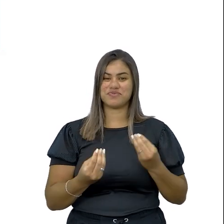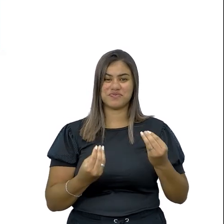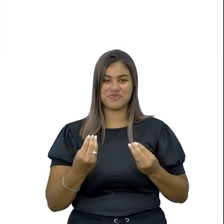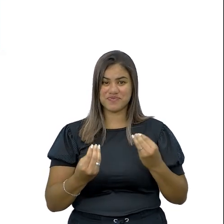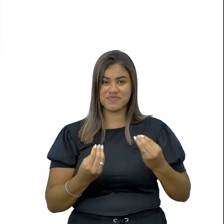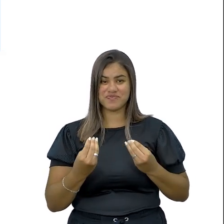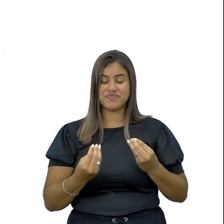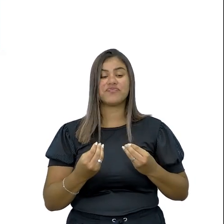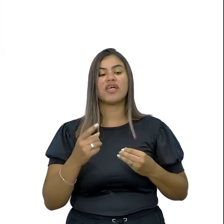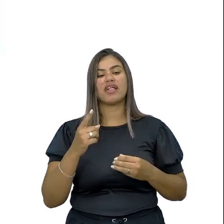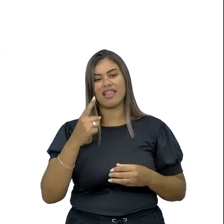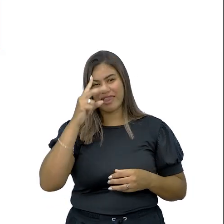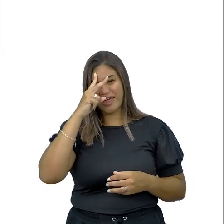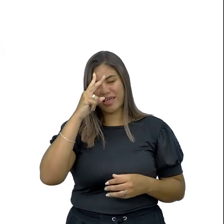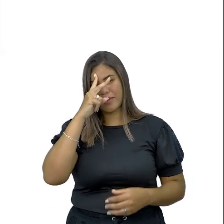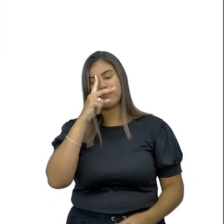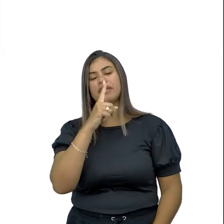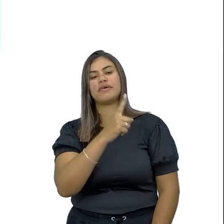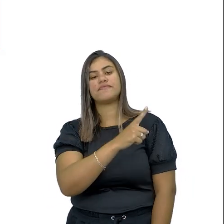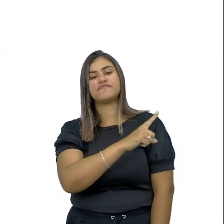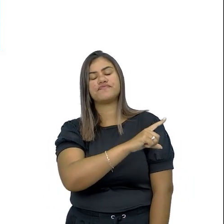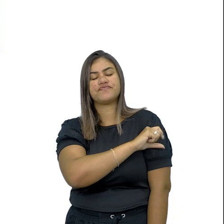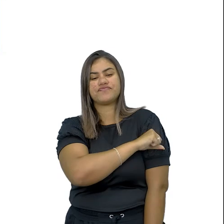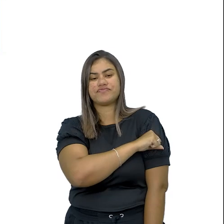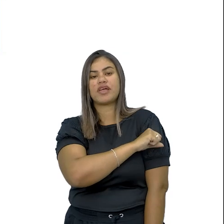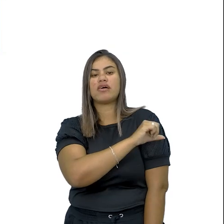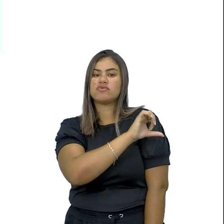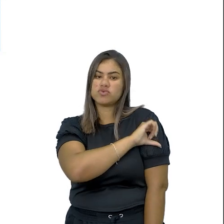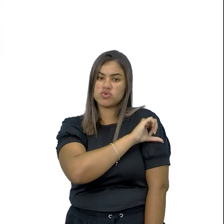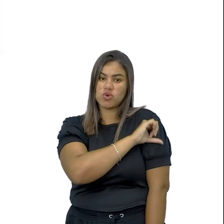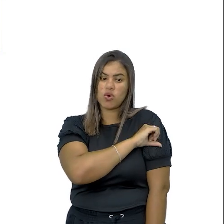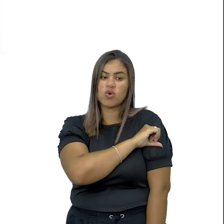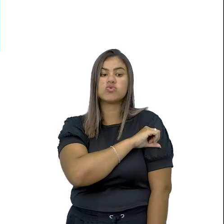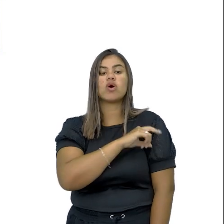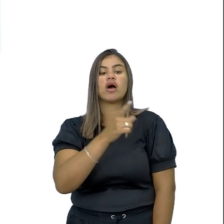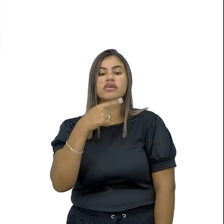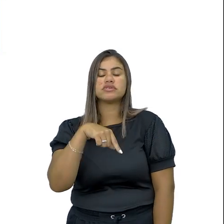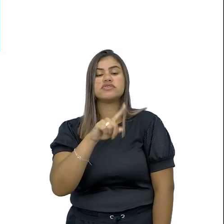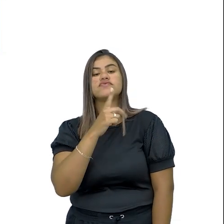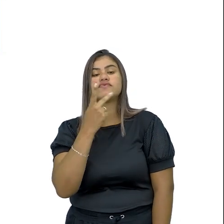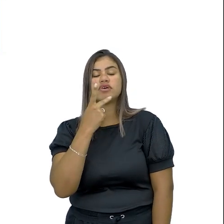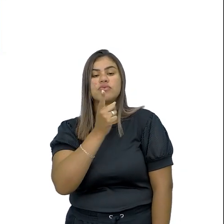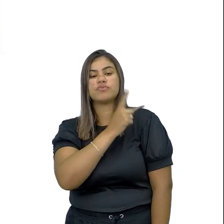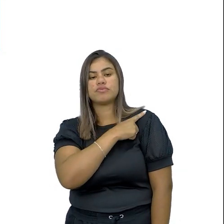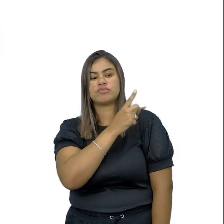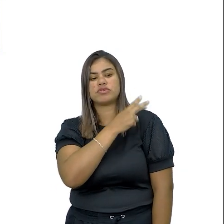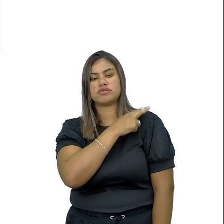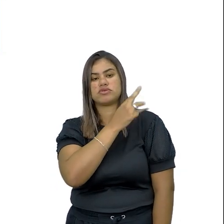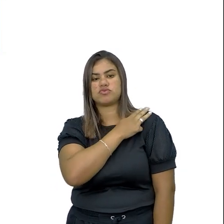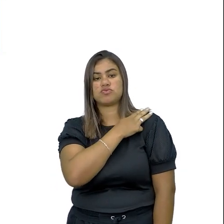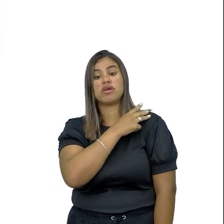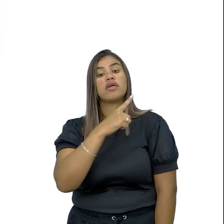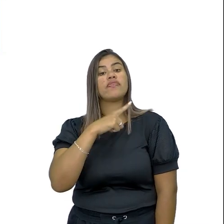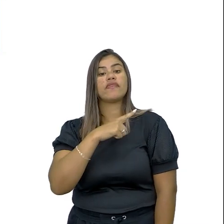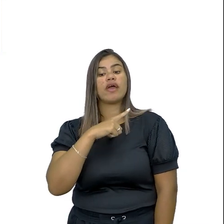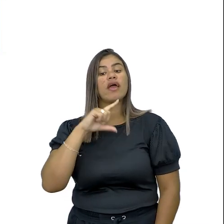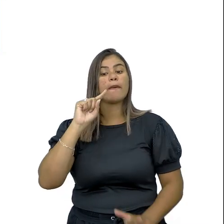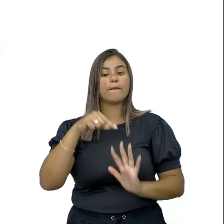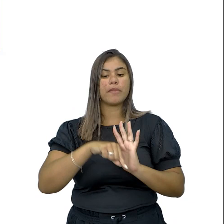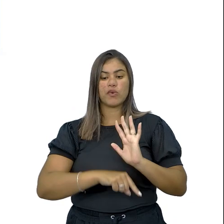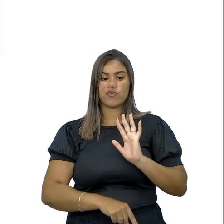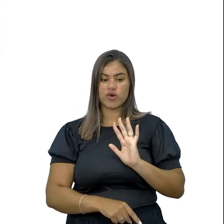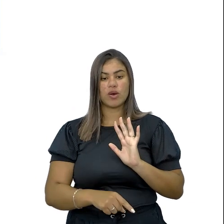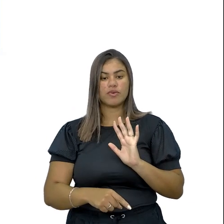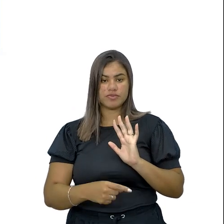ensino fundamental, dos anos finais e do ensino médio, onde ele dizia que no ensino médio haveria um aprofundamento